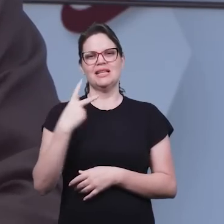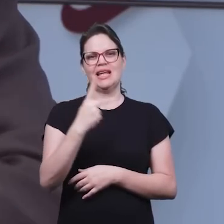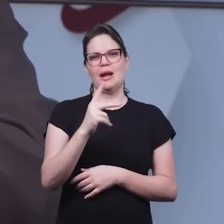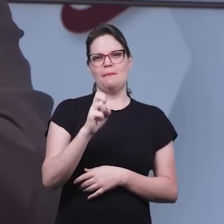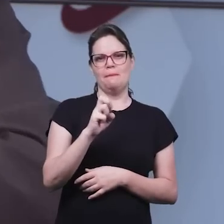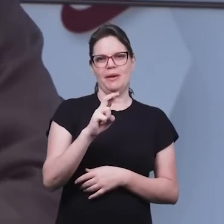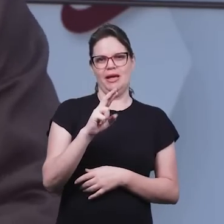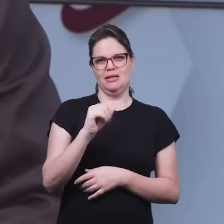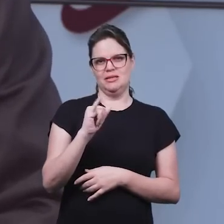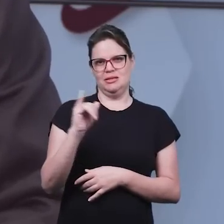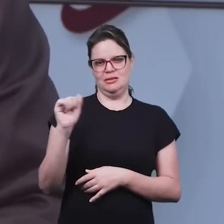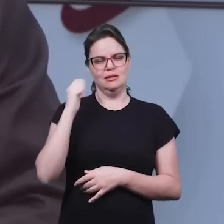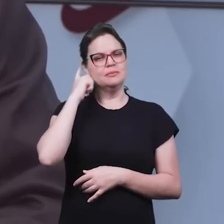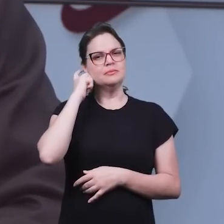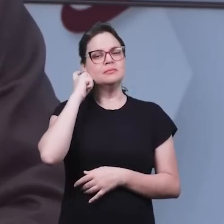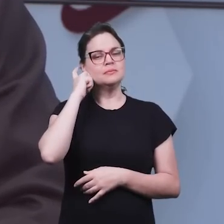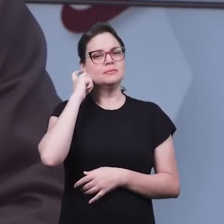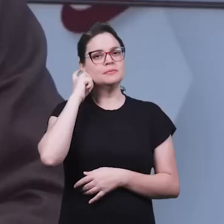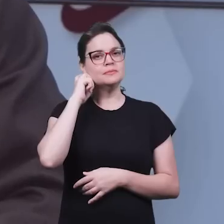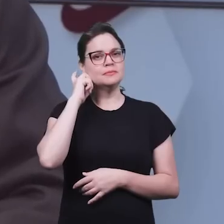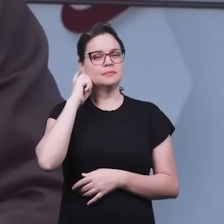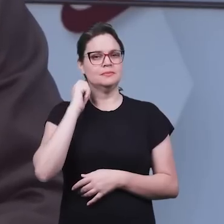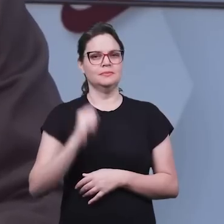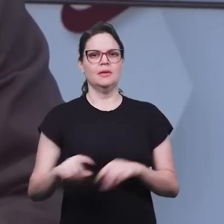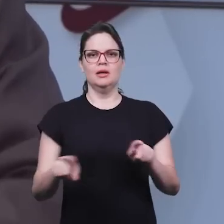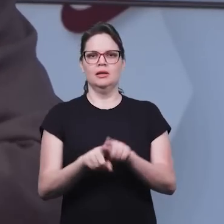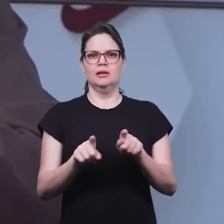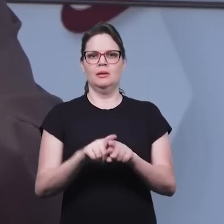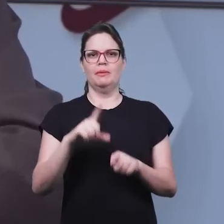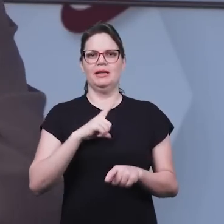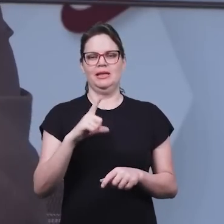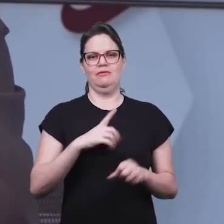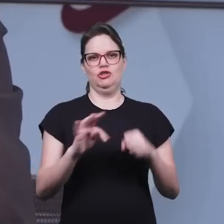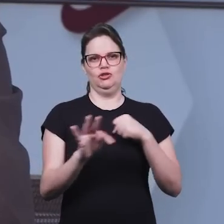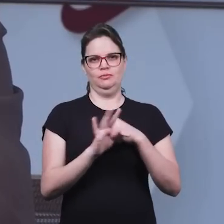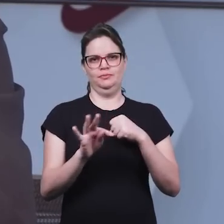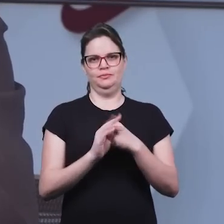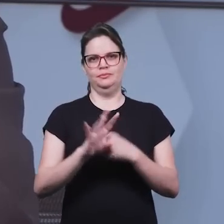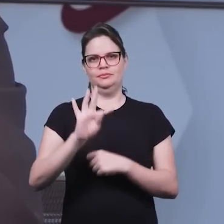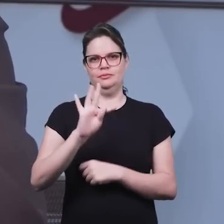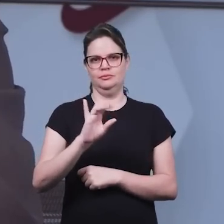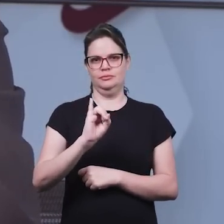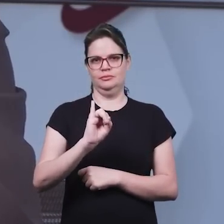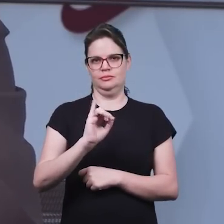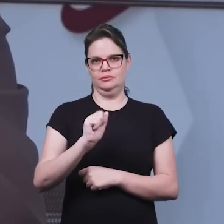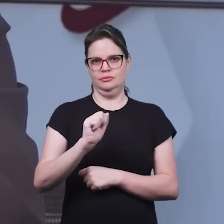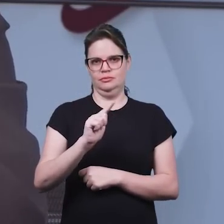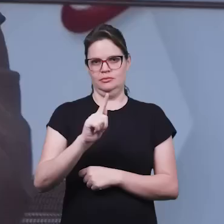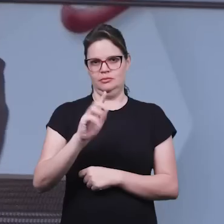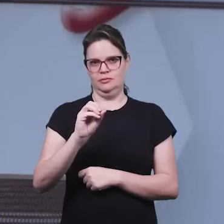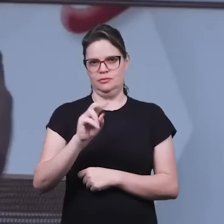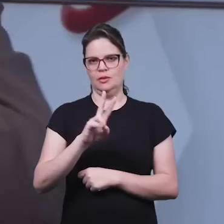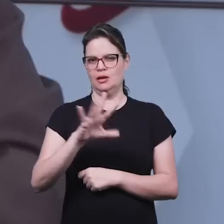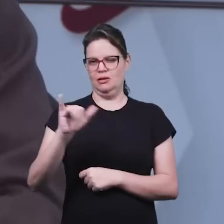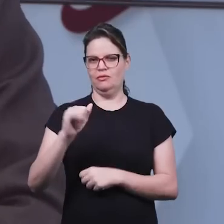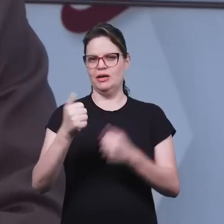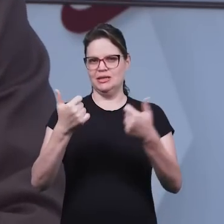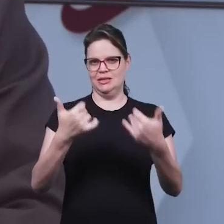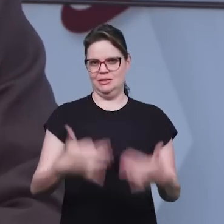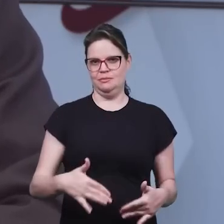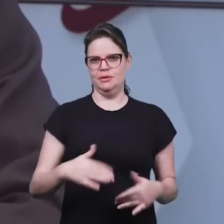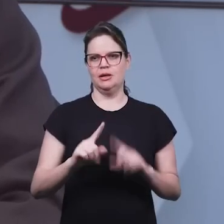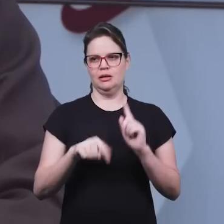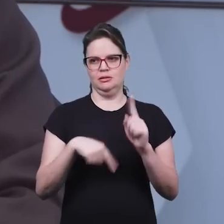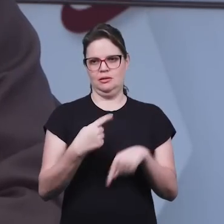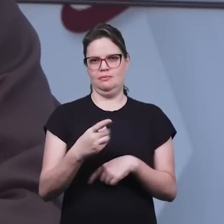época. Então eles morreram para aquela região. Nós tivemos o Tiago Maior, que também vai ser falado aqui pelo